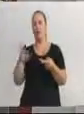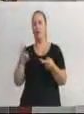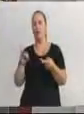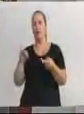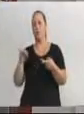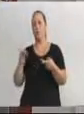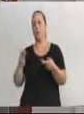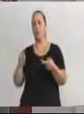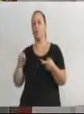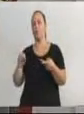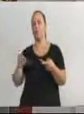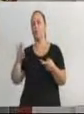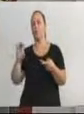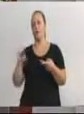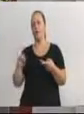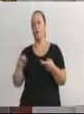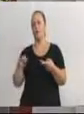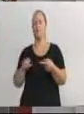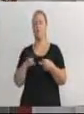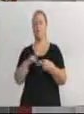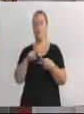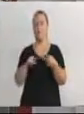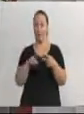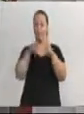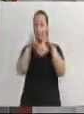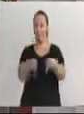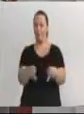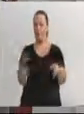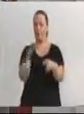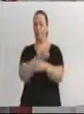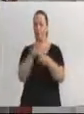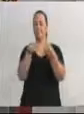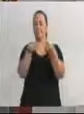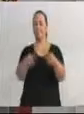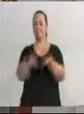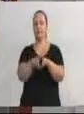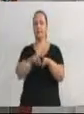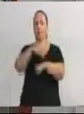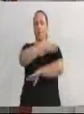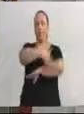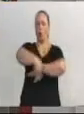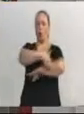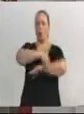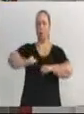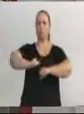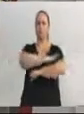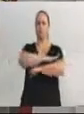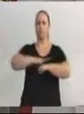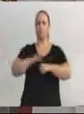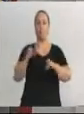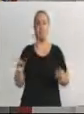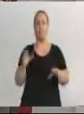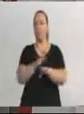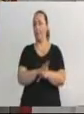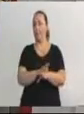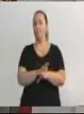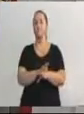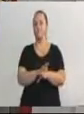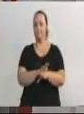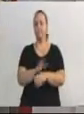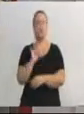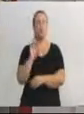honrados de fermino vitorino helm terramoto butzke e luiz gonzaga e isso vereador marco antônio wanrowsky só